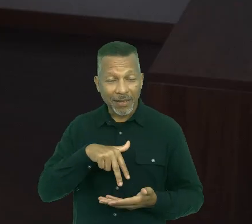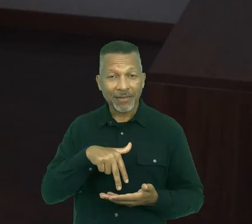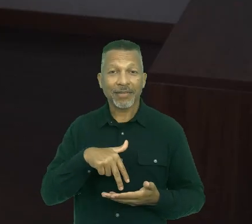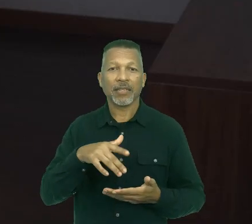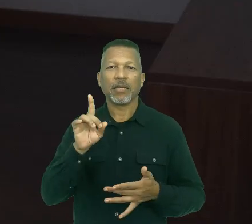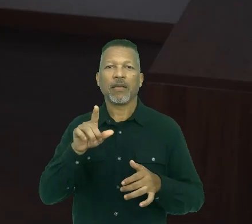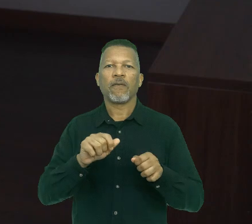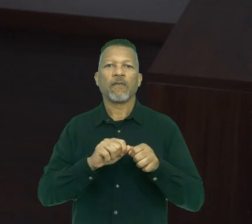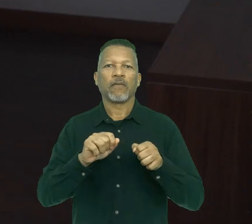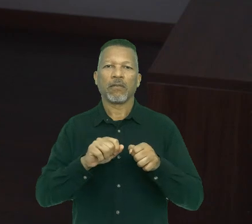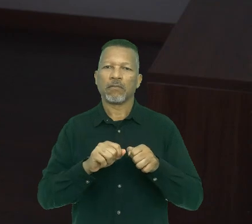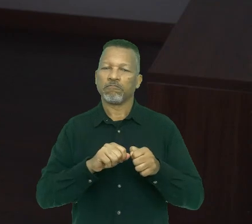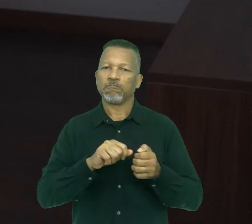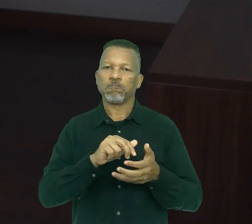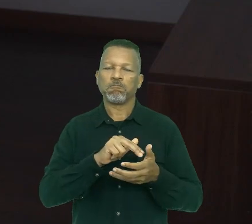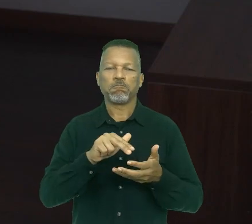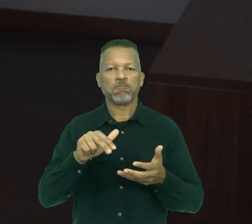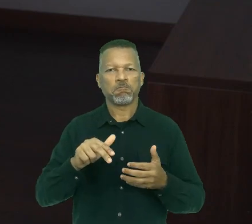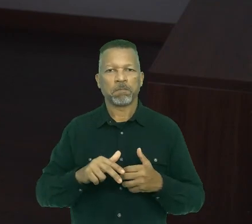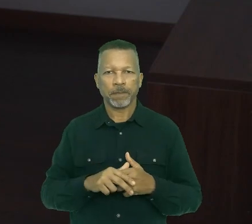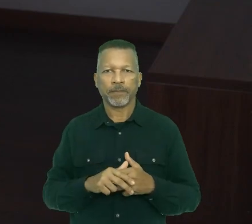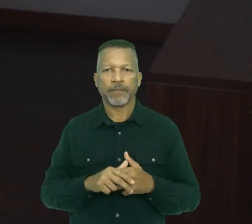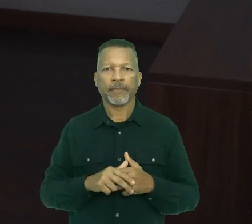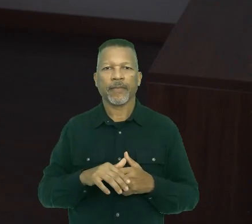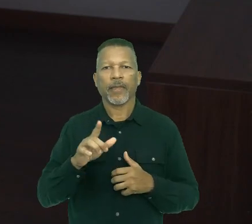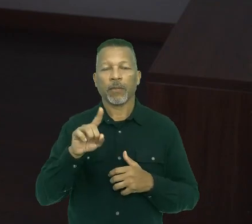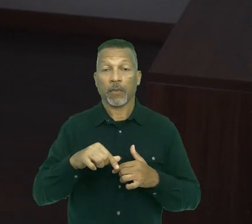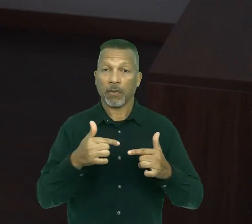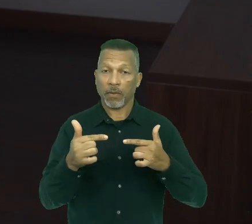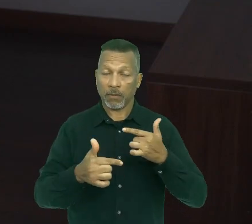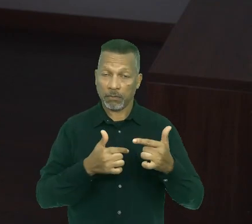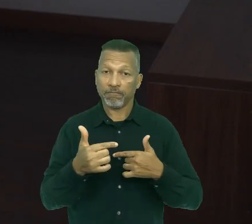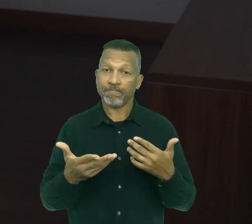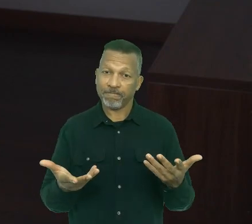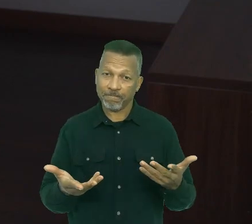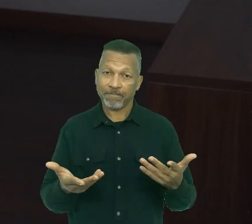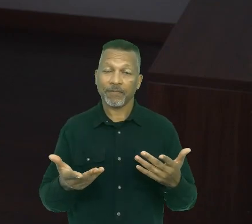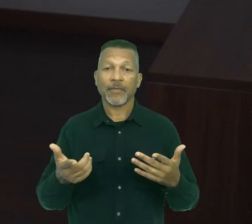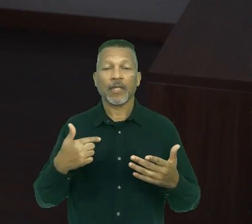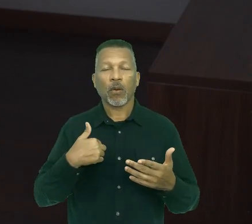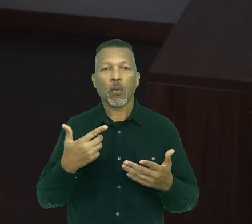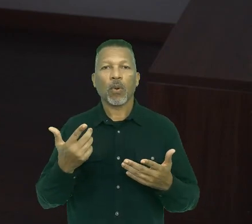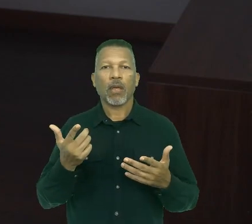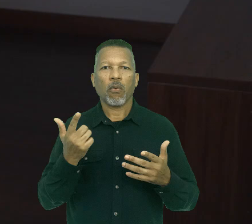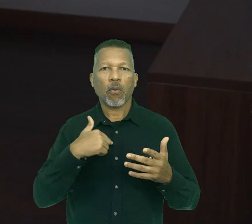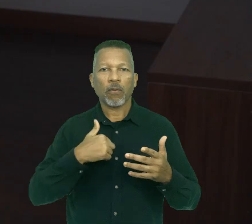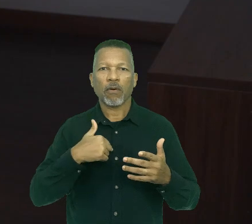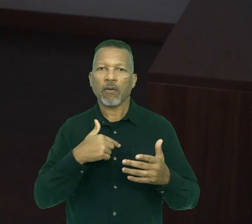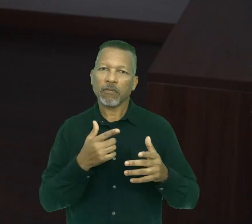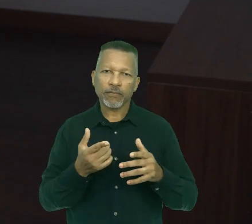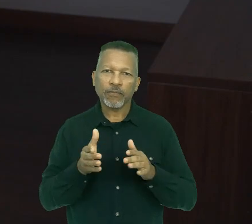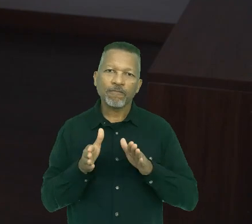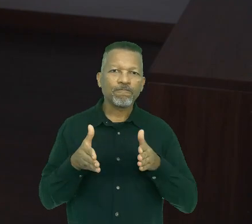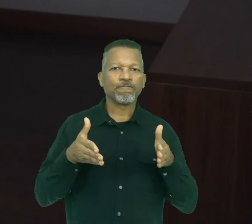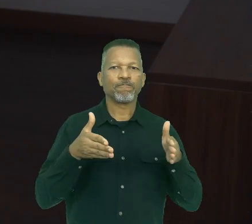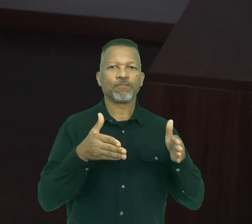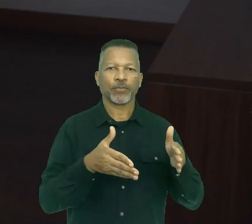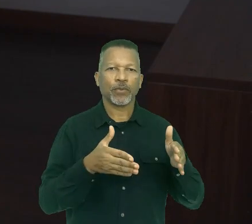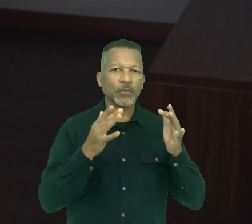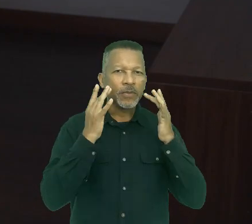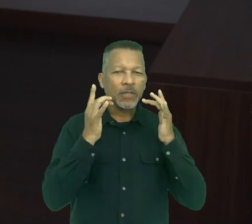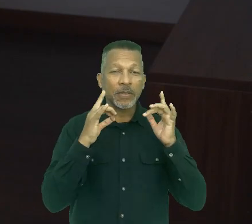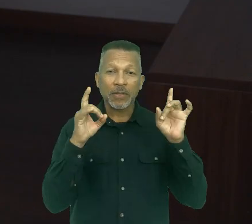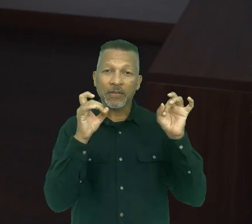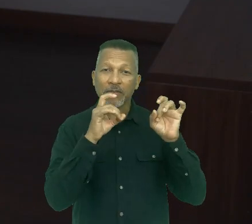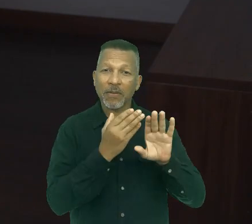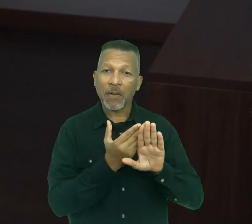e fazer o meu trabalho, né? Então eu acabei esquivando para o teatro por questão de